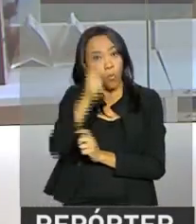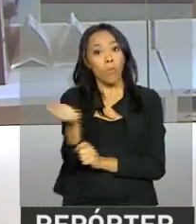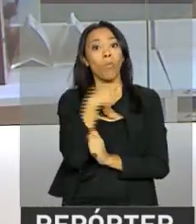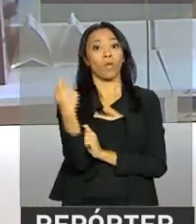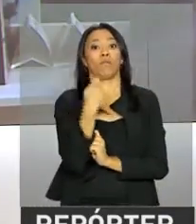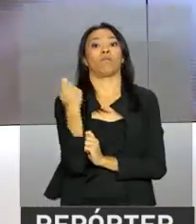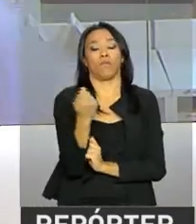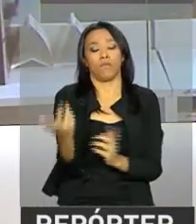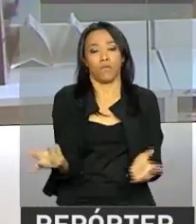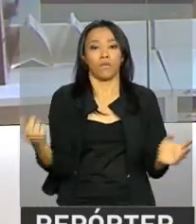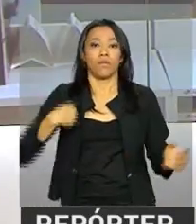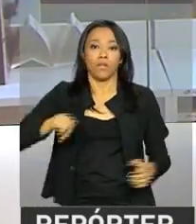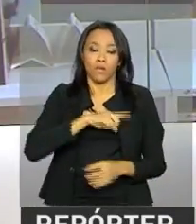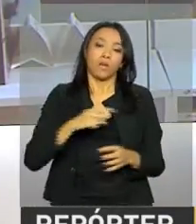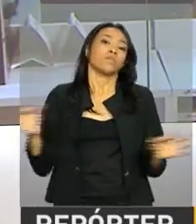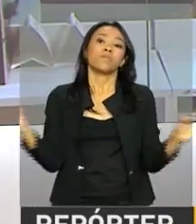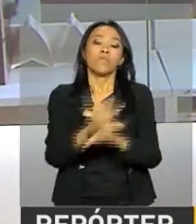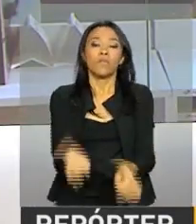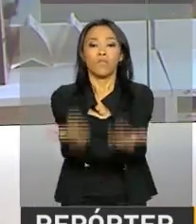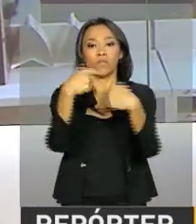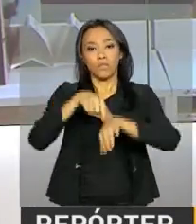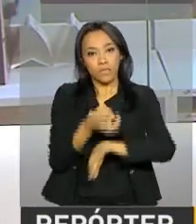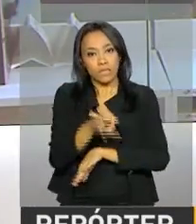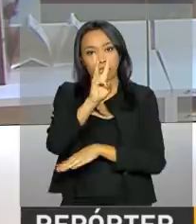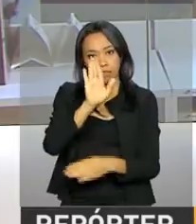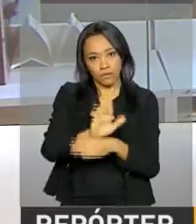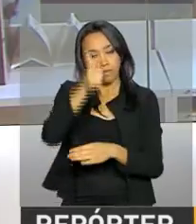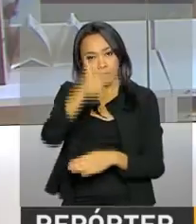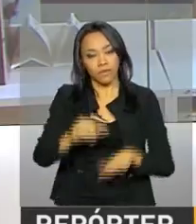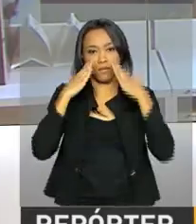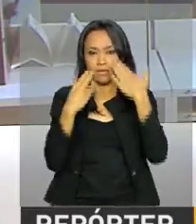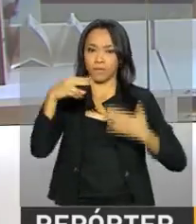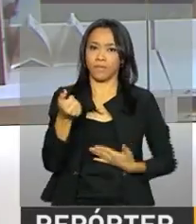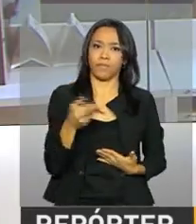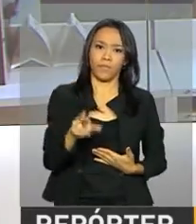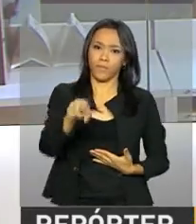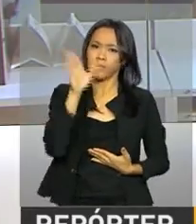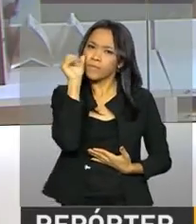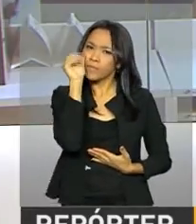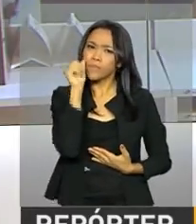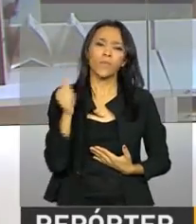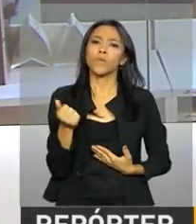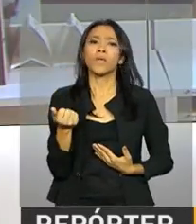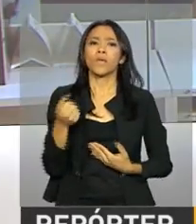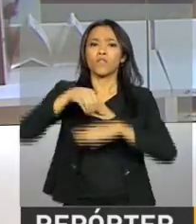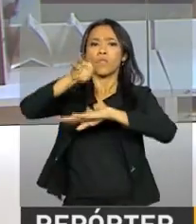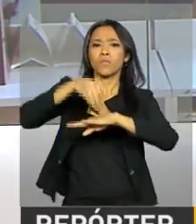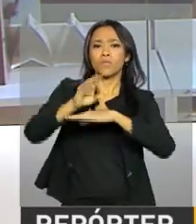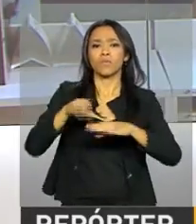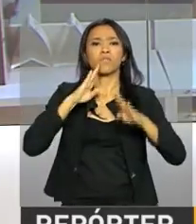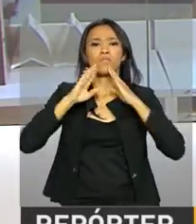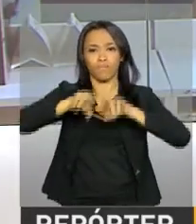nós ficamos por aqui voltamos às três da tarde na próxima edição do repórter nbr acompanhe também as notícias pelas nossas